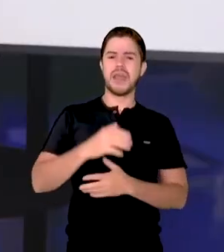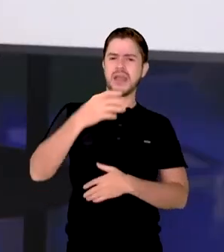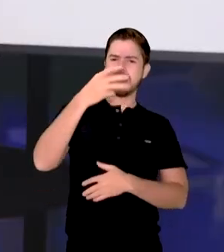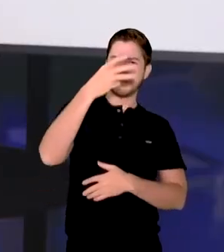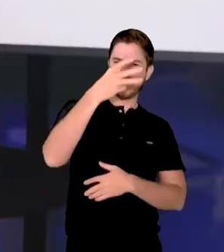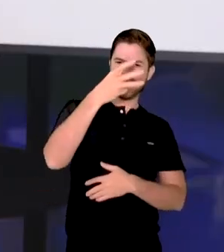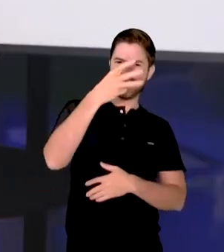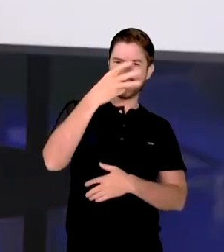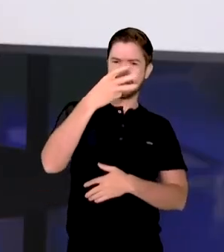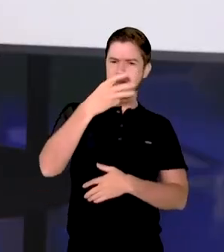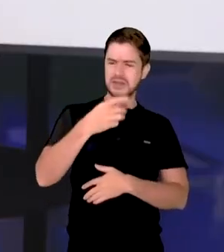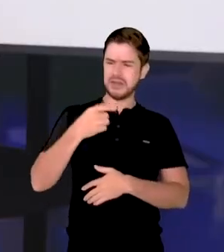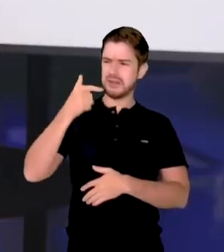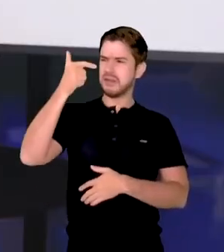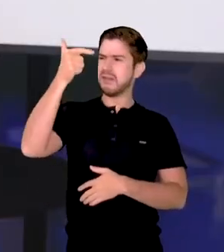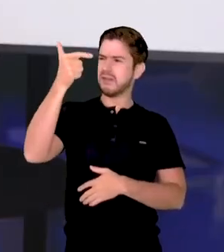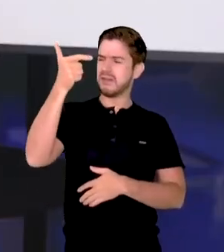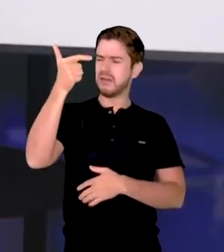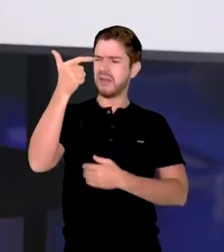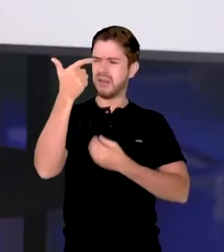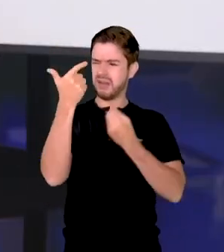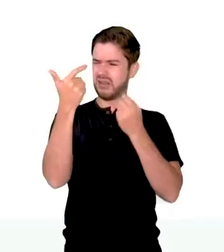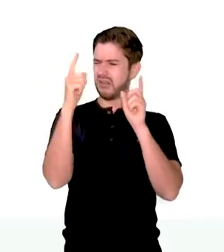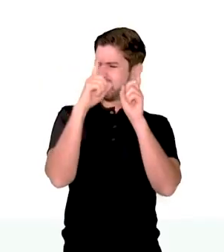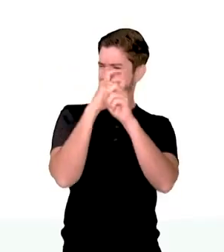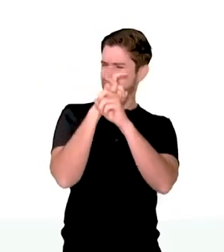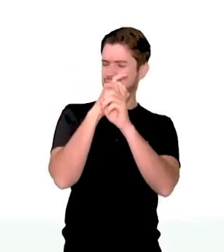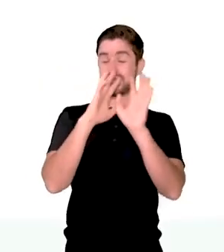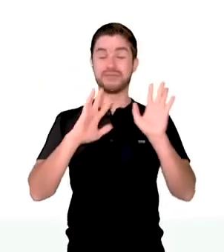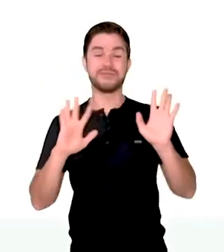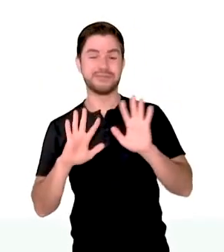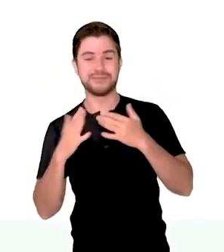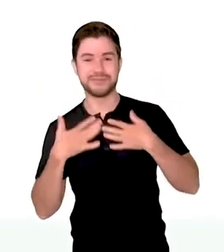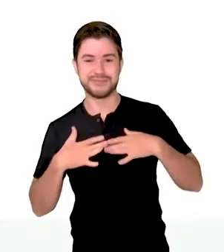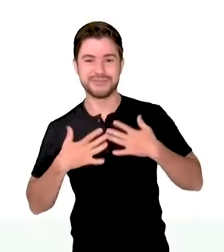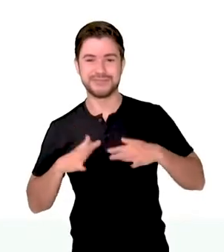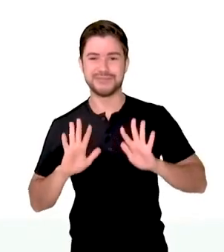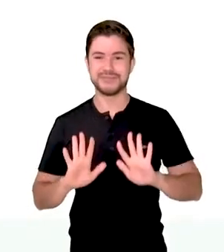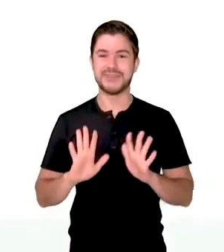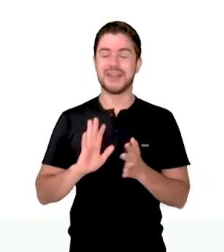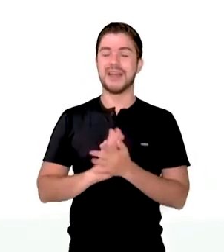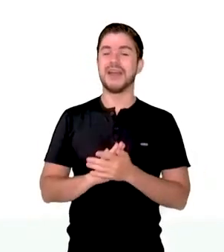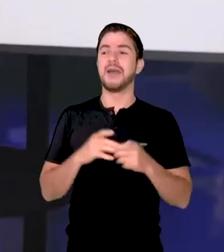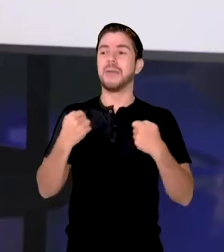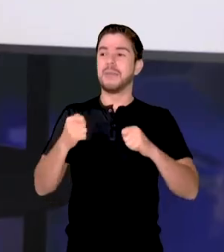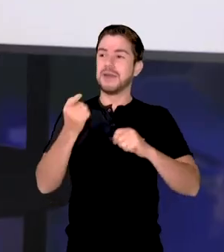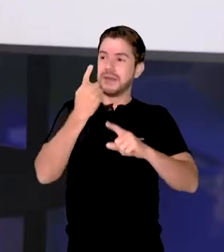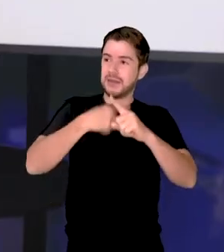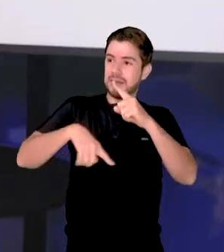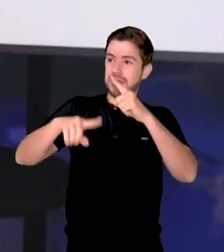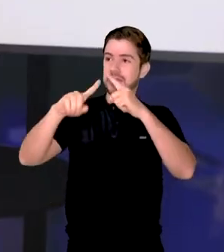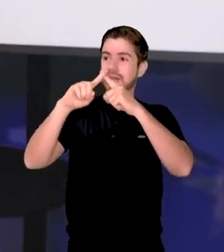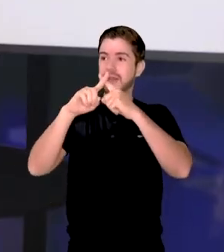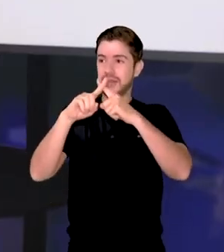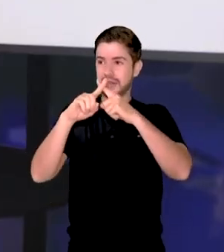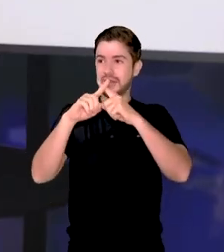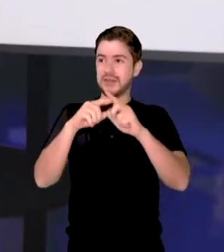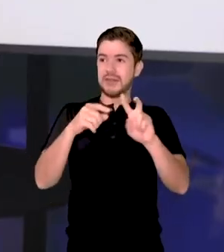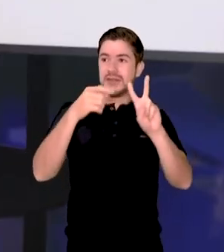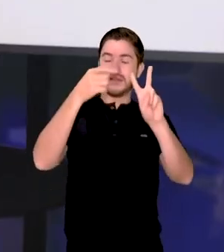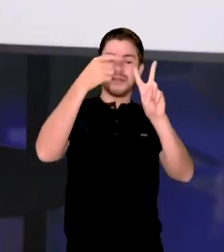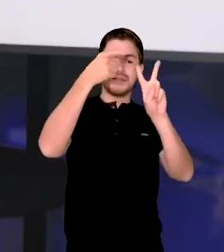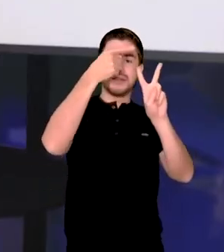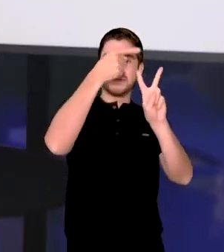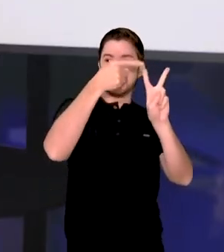mesma potência fácil de calcular não é 3 x 3 Pois então passa essa multiplicação e eu tenho que essa raiz